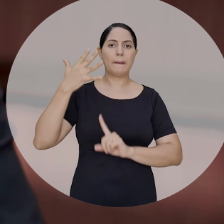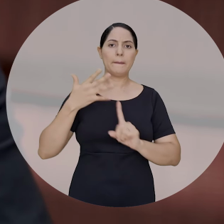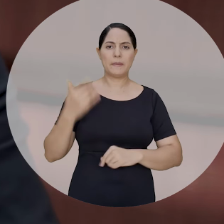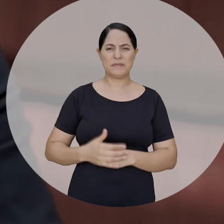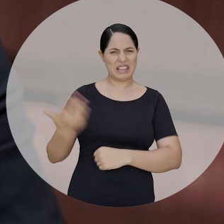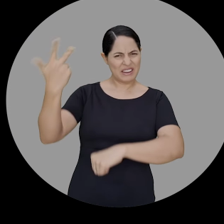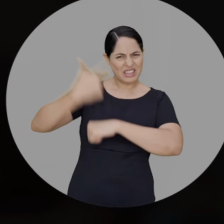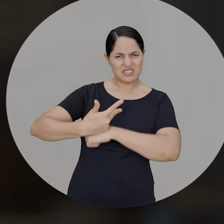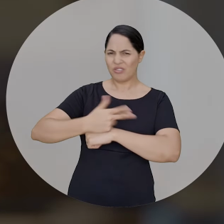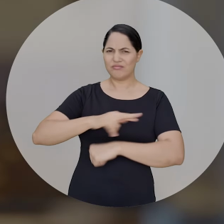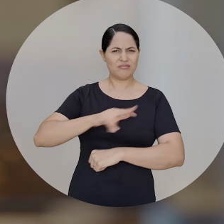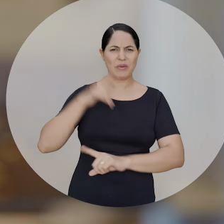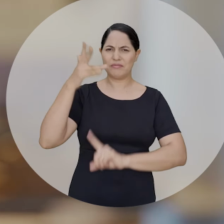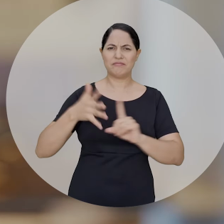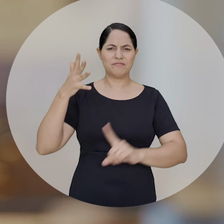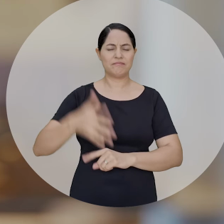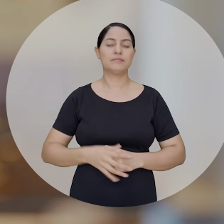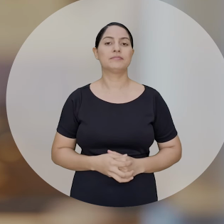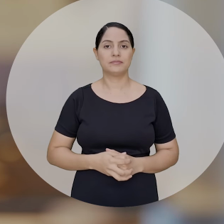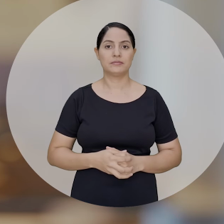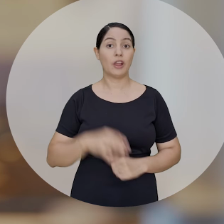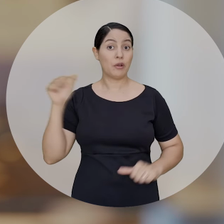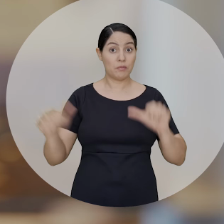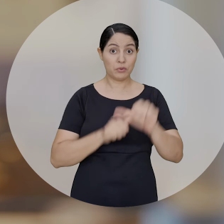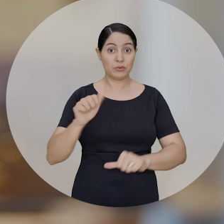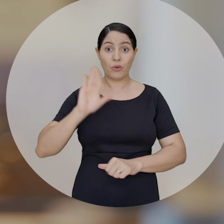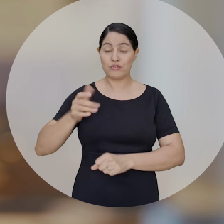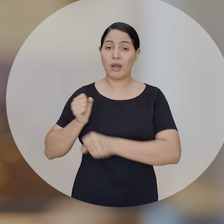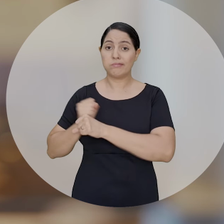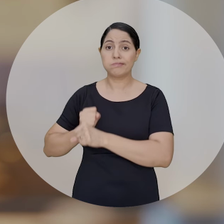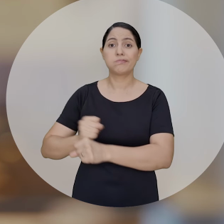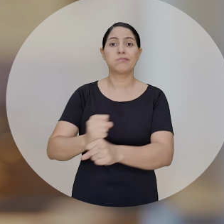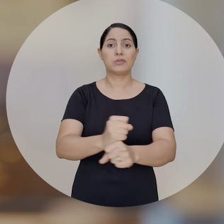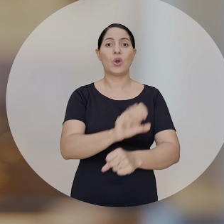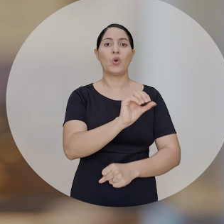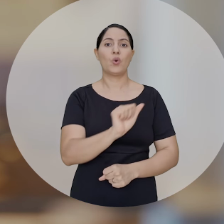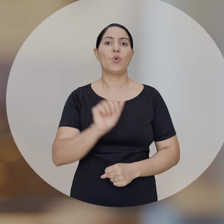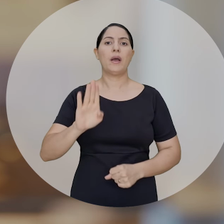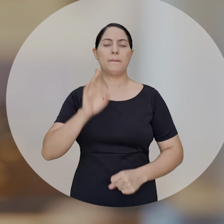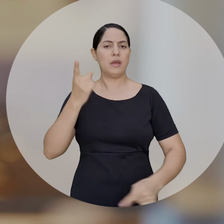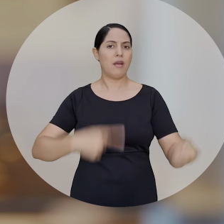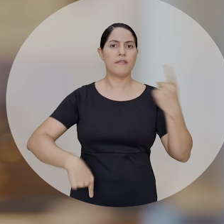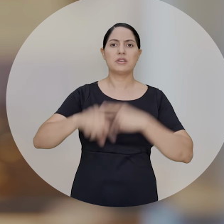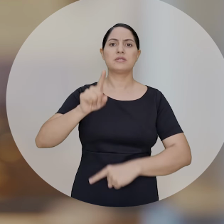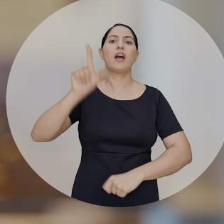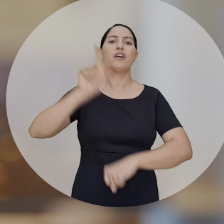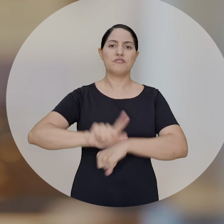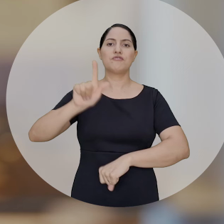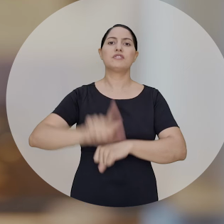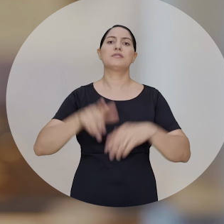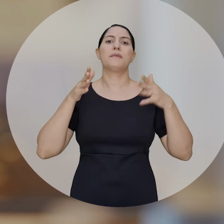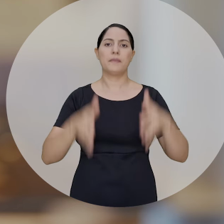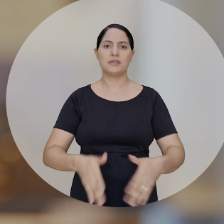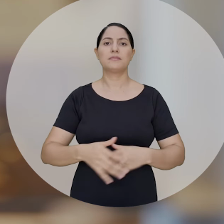é sustentação oral. Isso mudou. Nos últimos anos, a Ordem tem avançado muito, com uma gestão participativa e cada vez